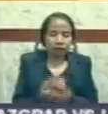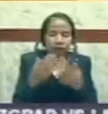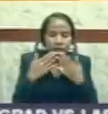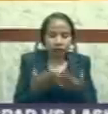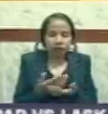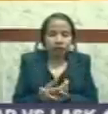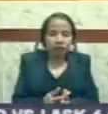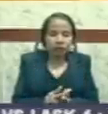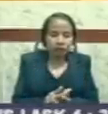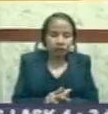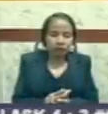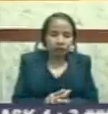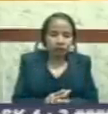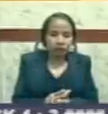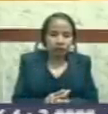Obrigado.